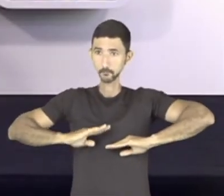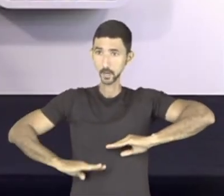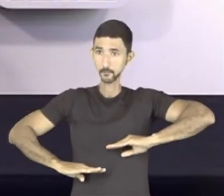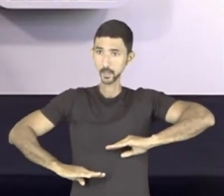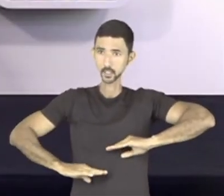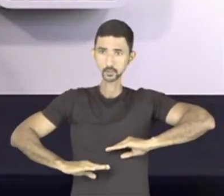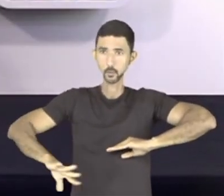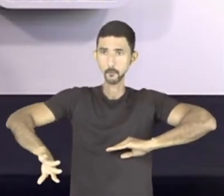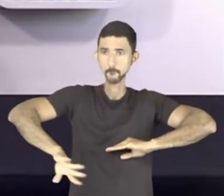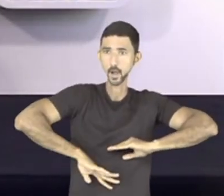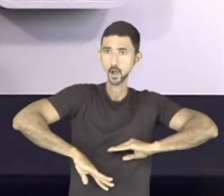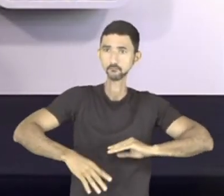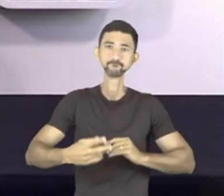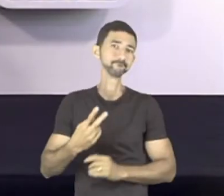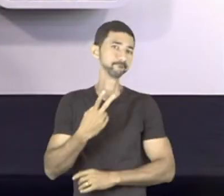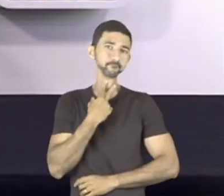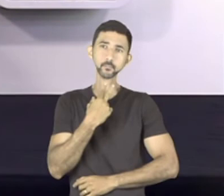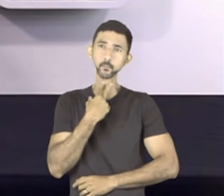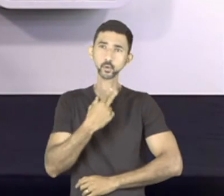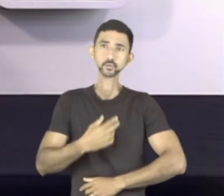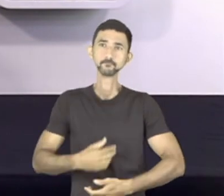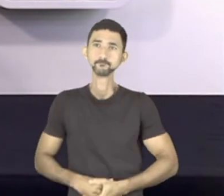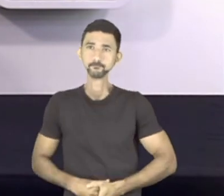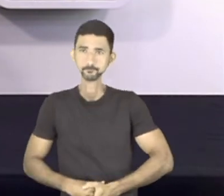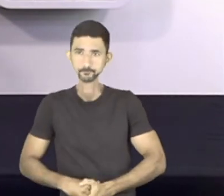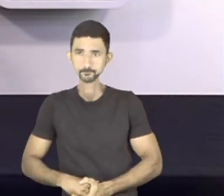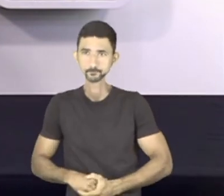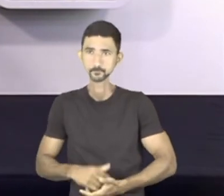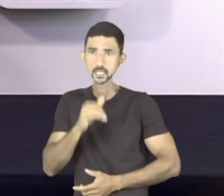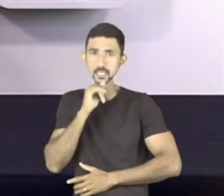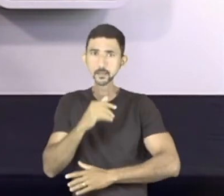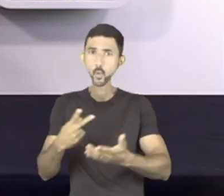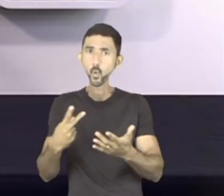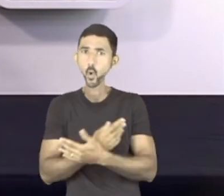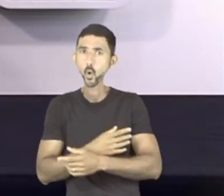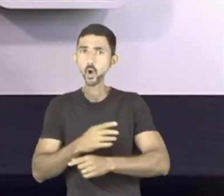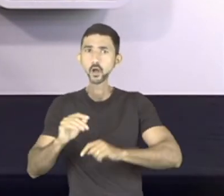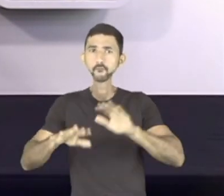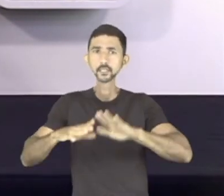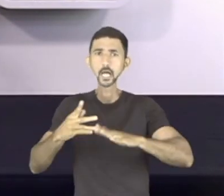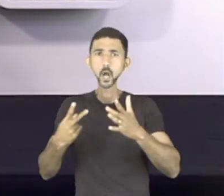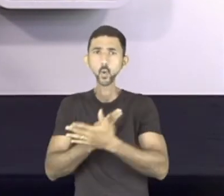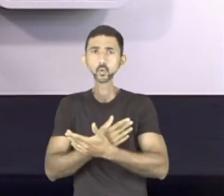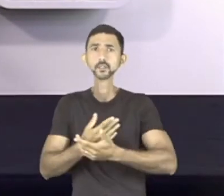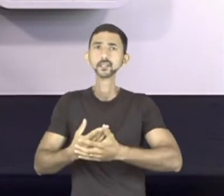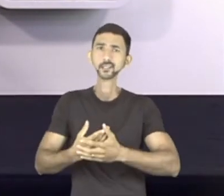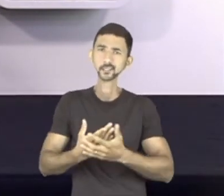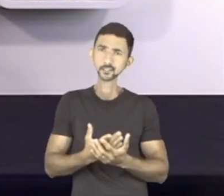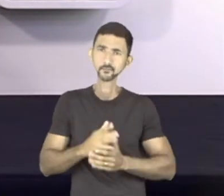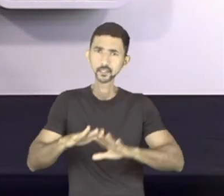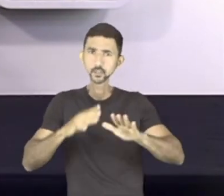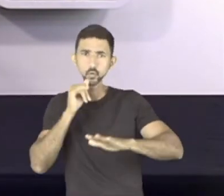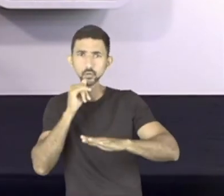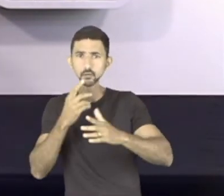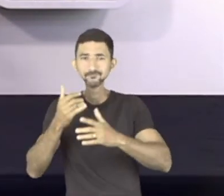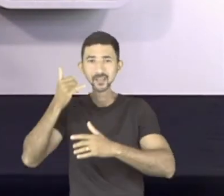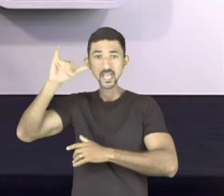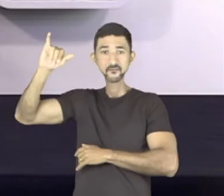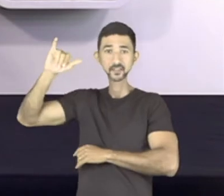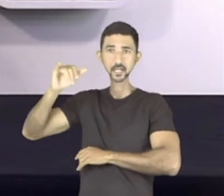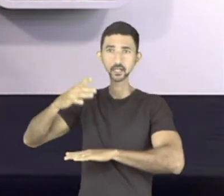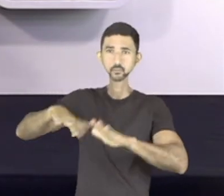cintura? Então, como acidentes acontecem, e muitas vezes a gente não tem como